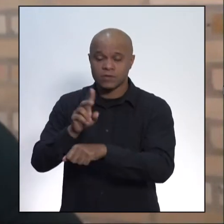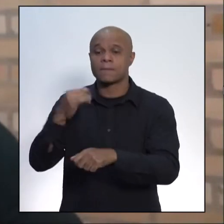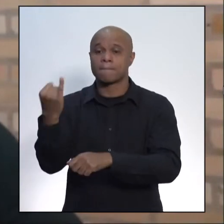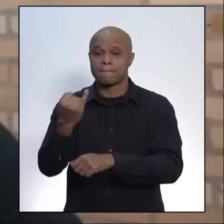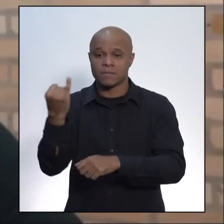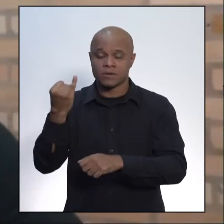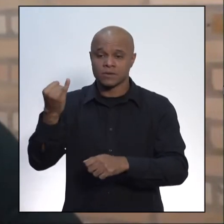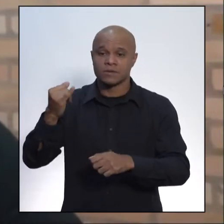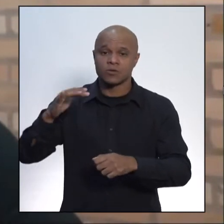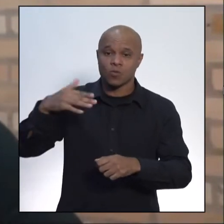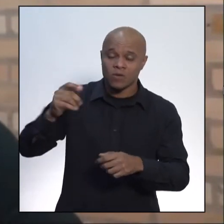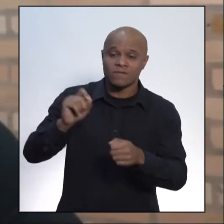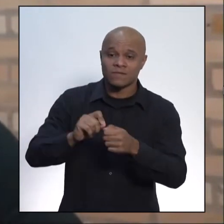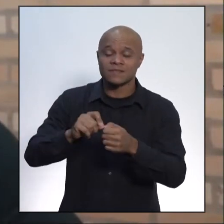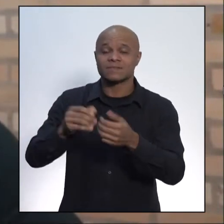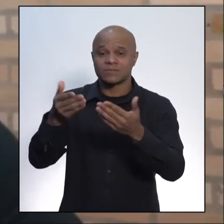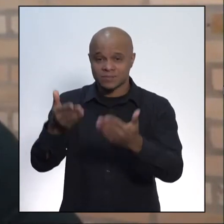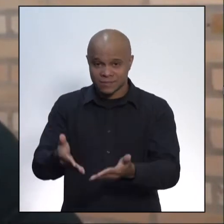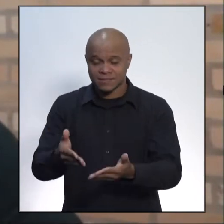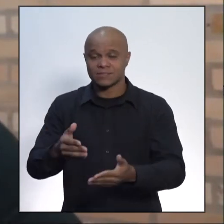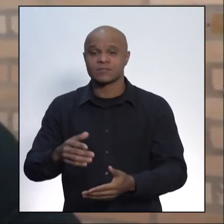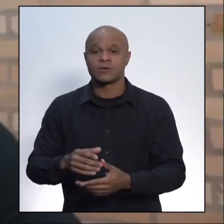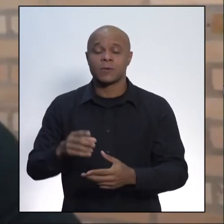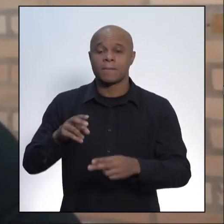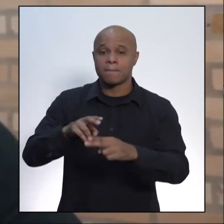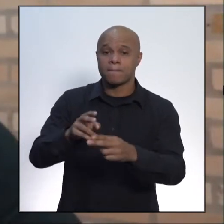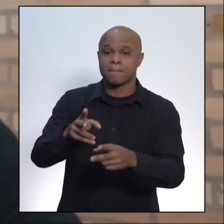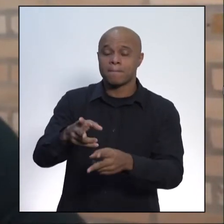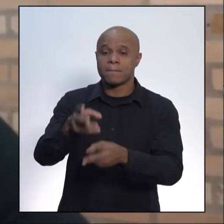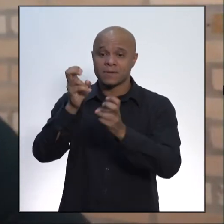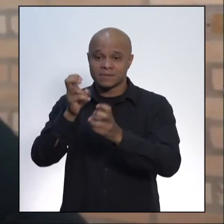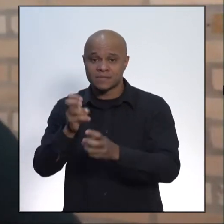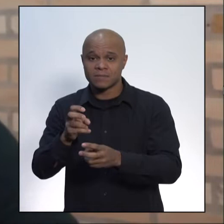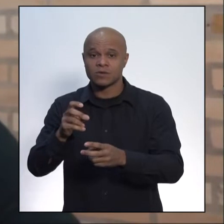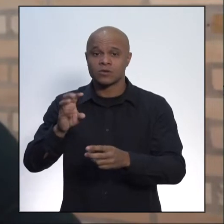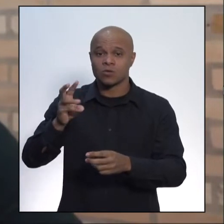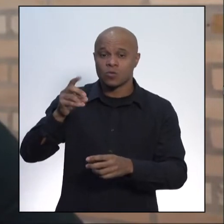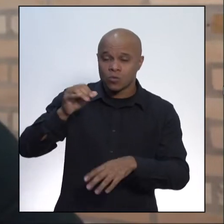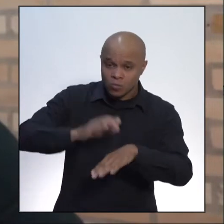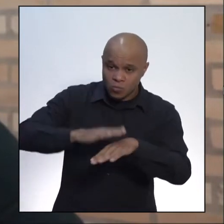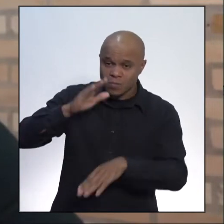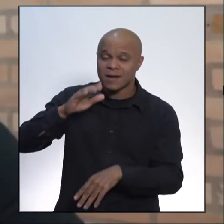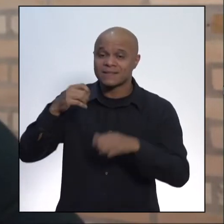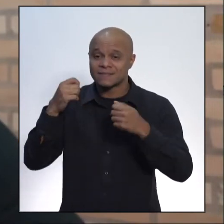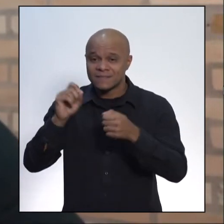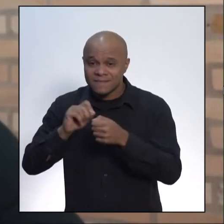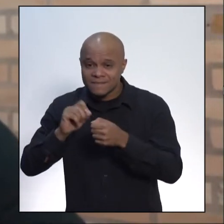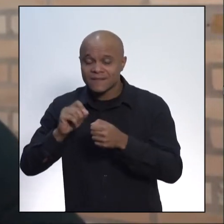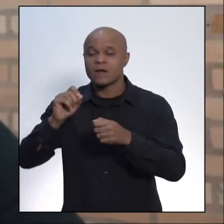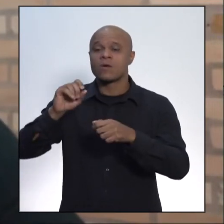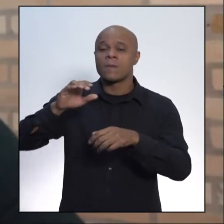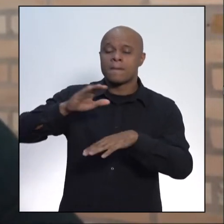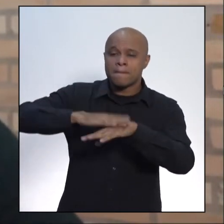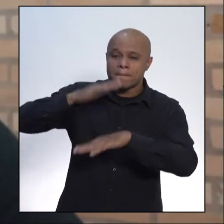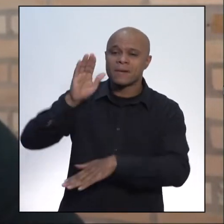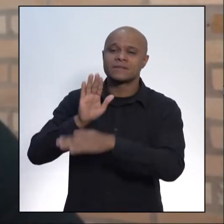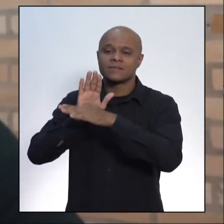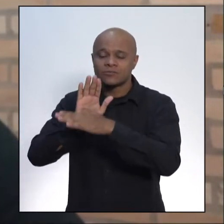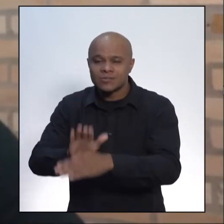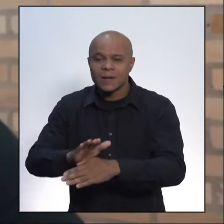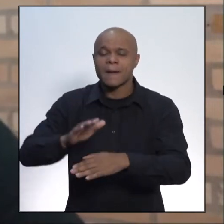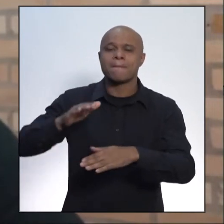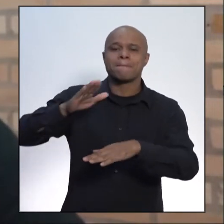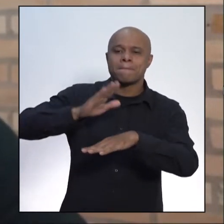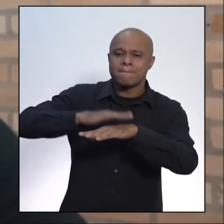sente protegido e, de fato, é um momento em que quanto mais nós conseguirmos essa colaboração, quanto mais a gente se sentir